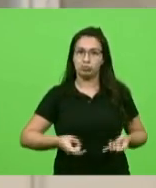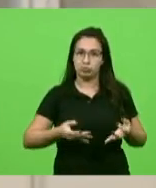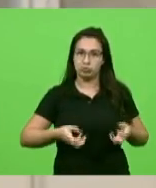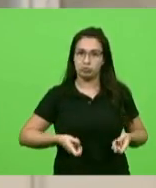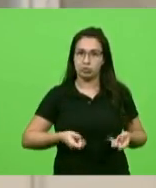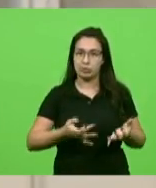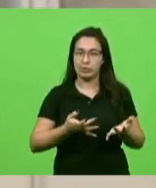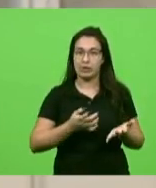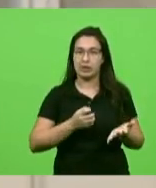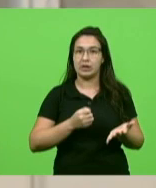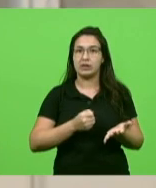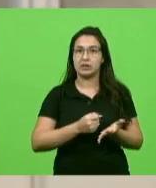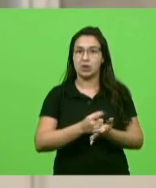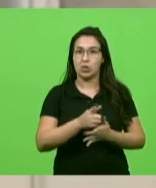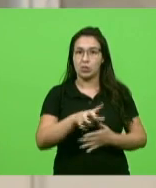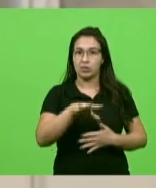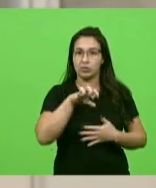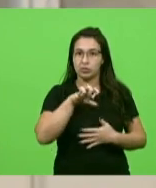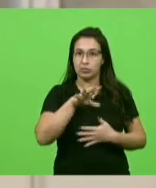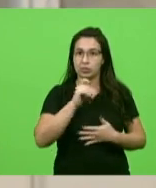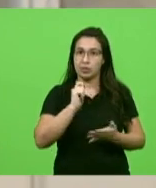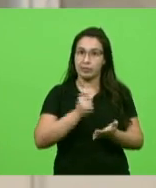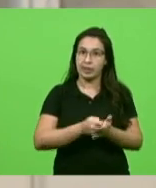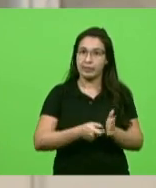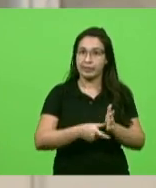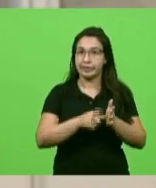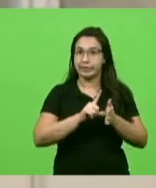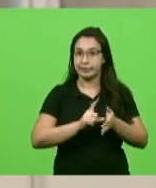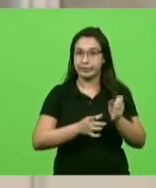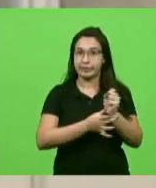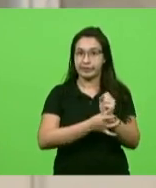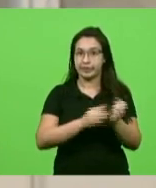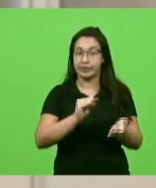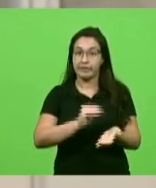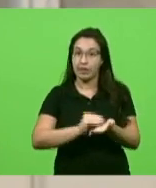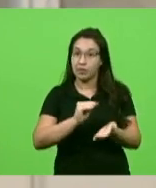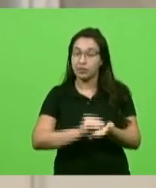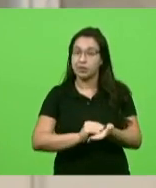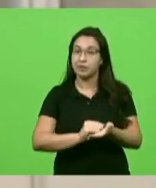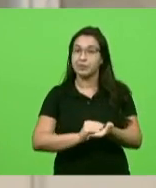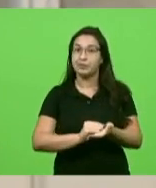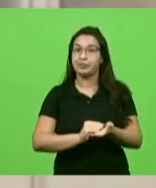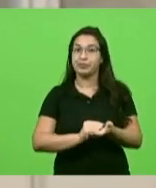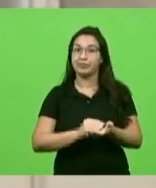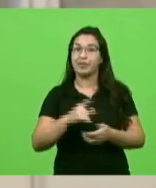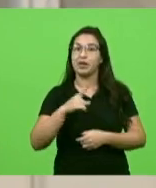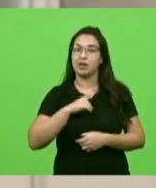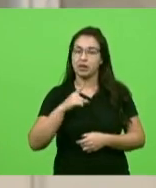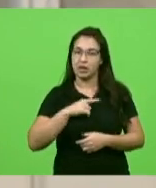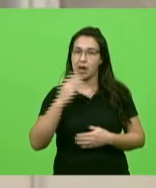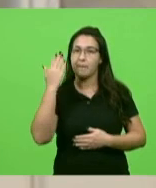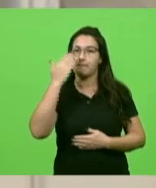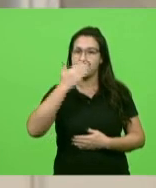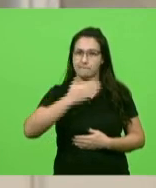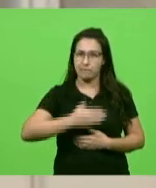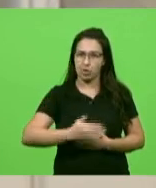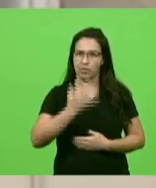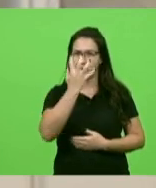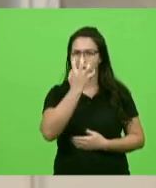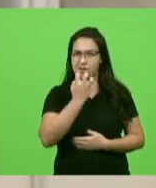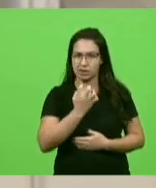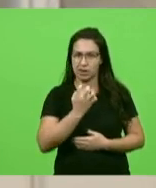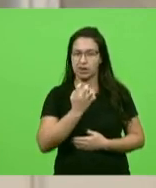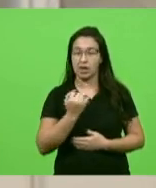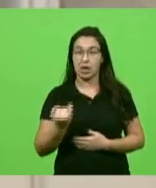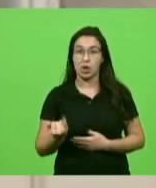dos famigerados aspiradores com pagamento antecipado sem garantias há fortes indícios de provas nos autos